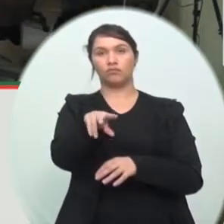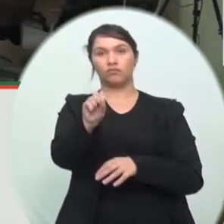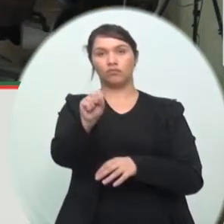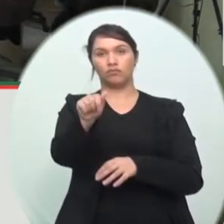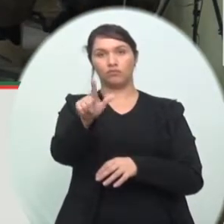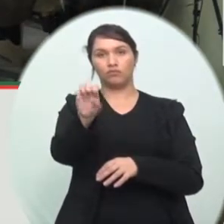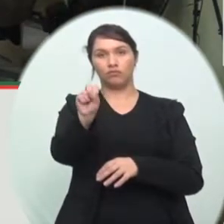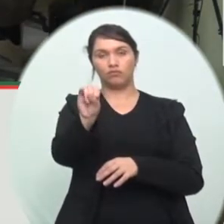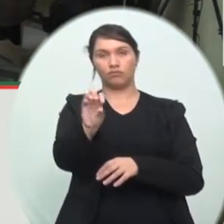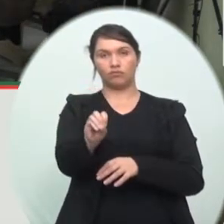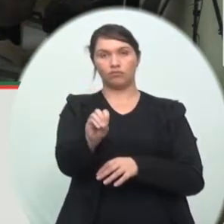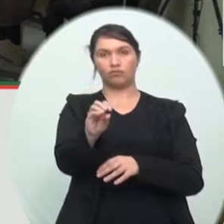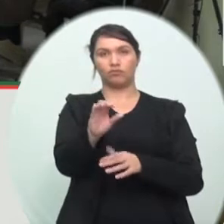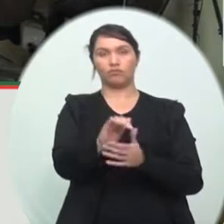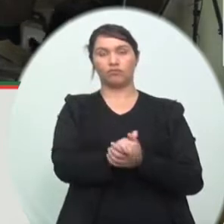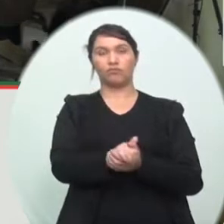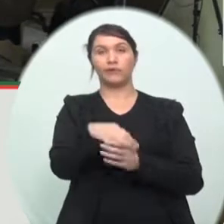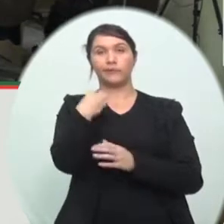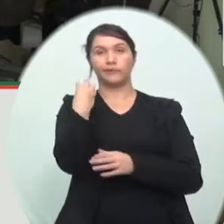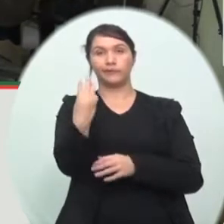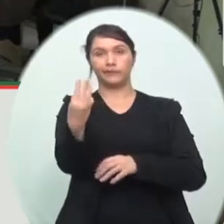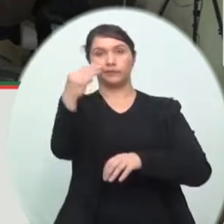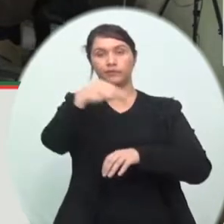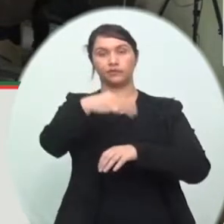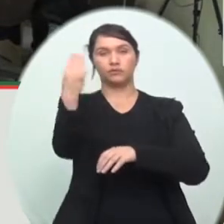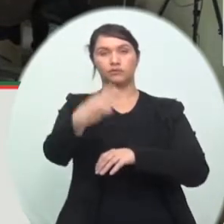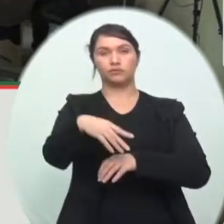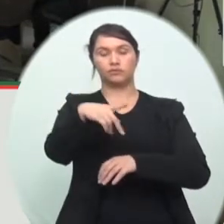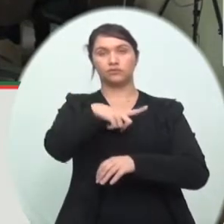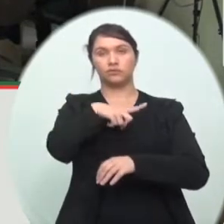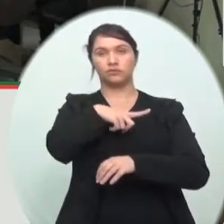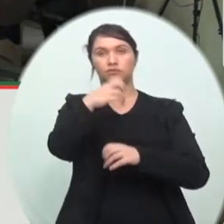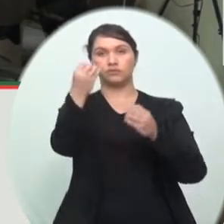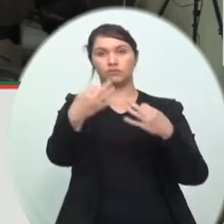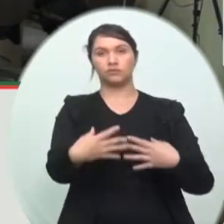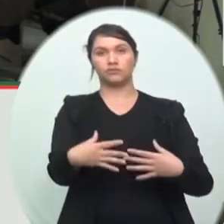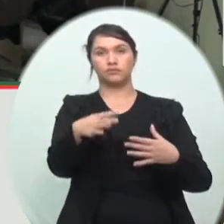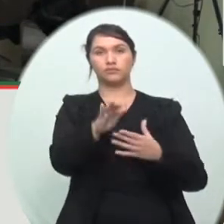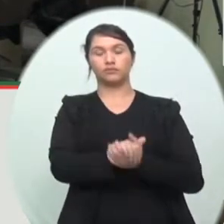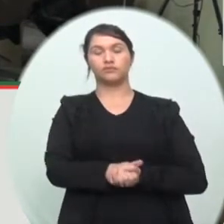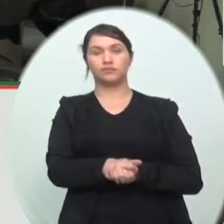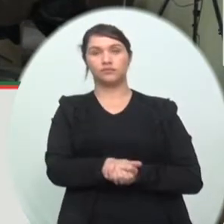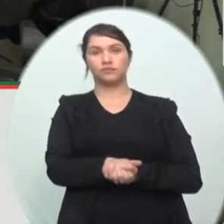Lima. Vossa Excelência dispõe de 3 minutos e 30.